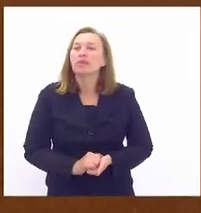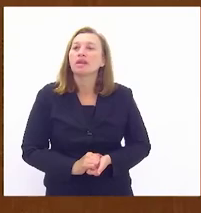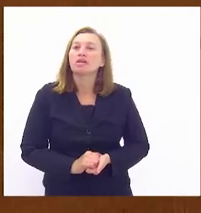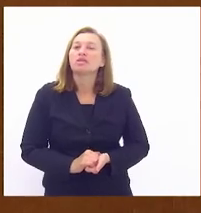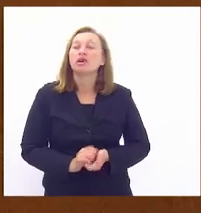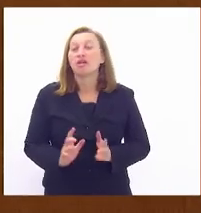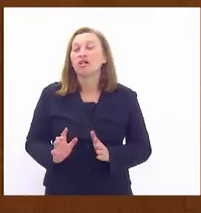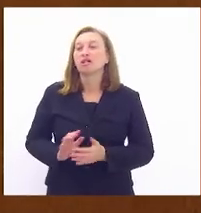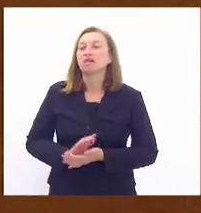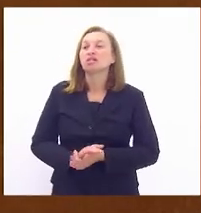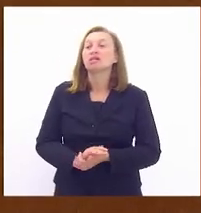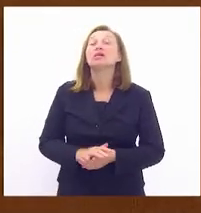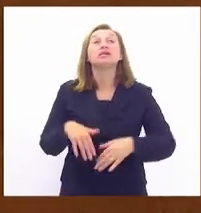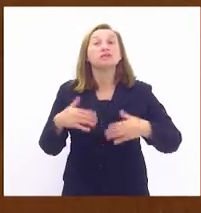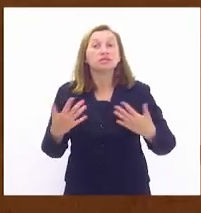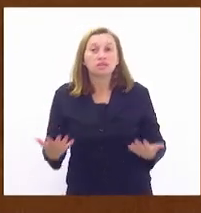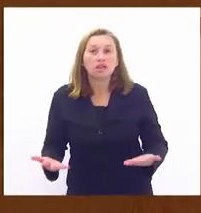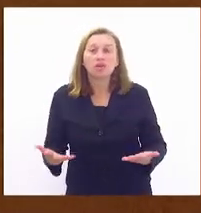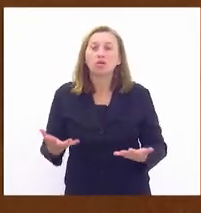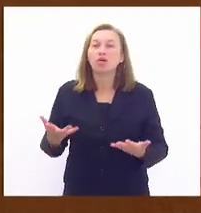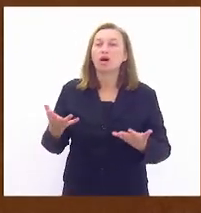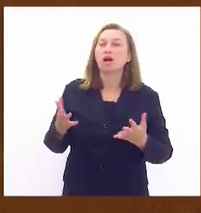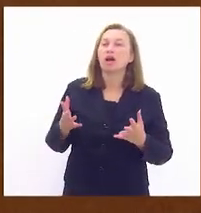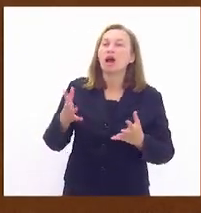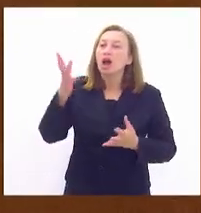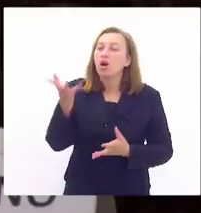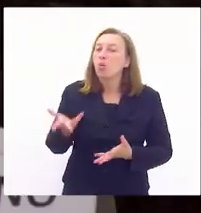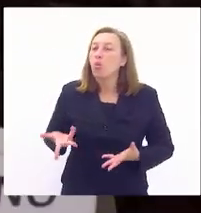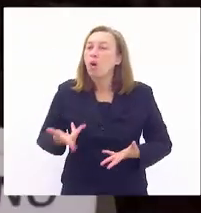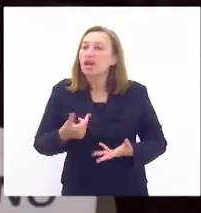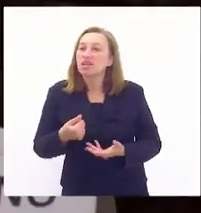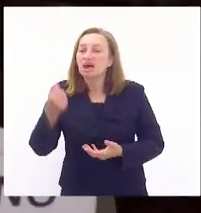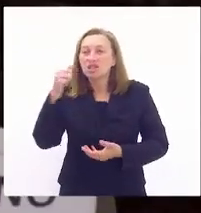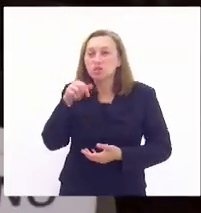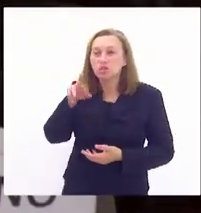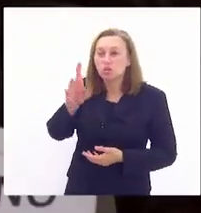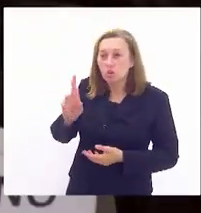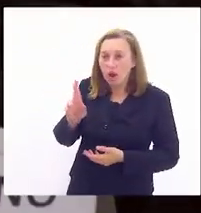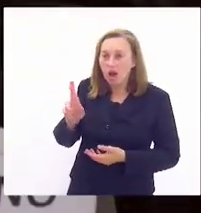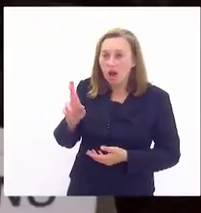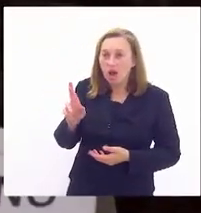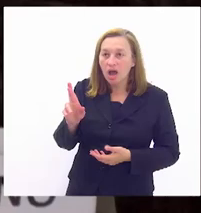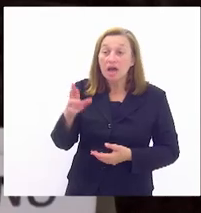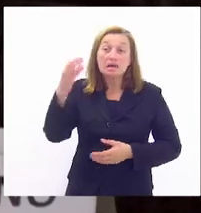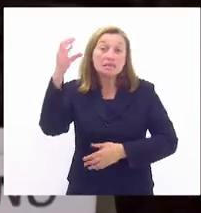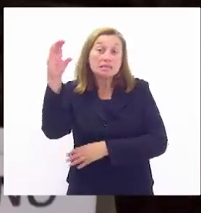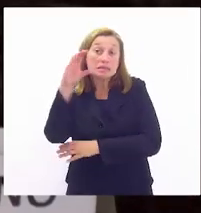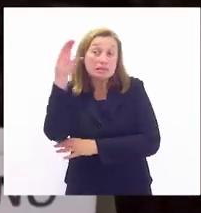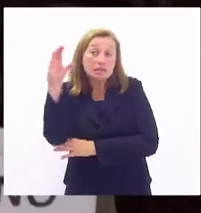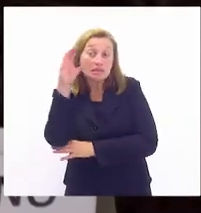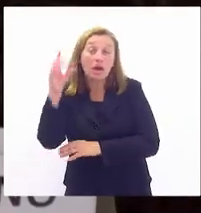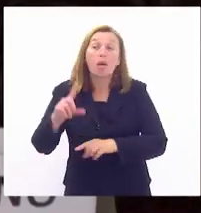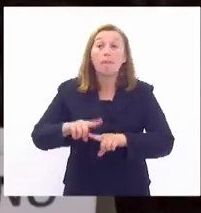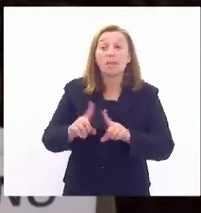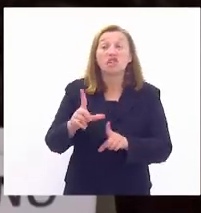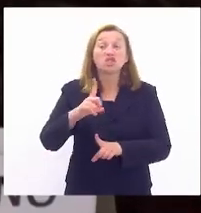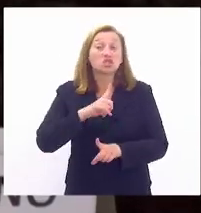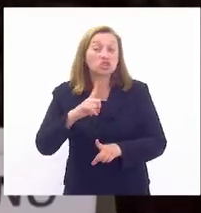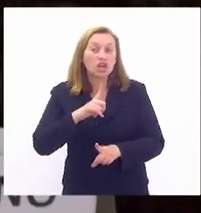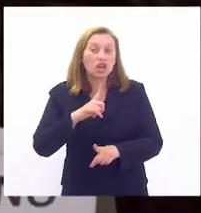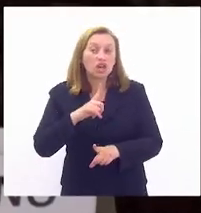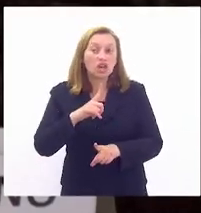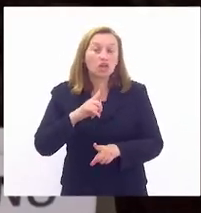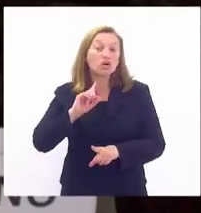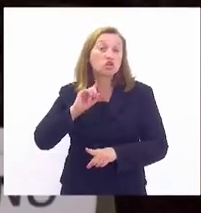fala. Então, esse índice de qualidade do ar, ele tem uma série de parâmetros científicos. Agora, existe uma poluição